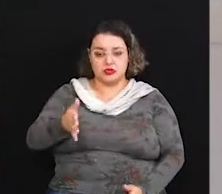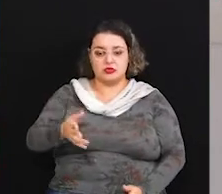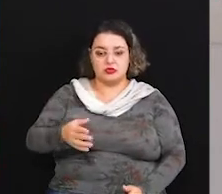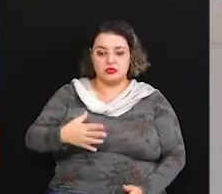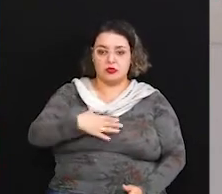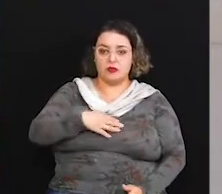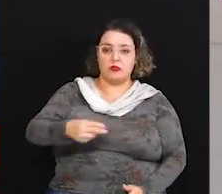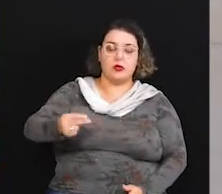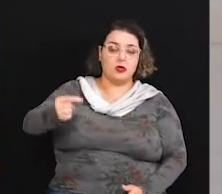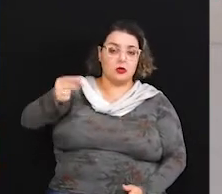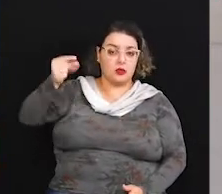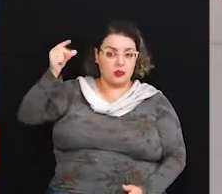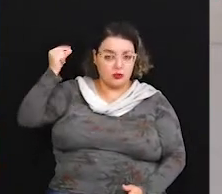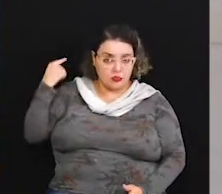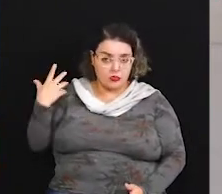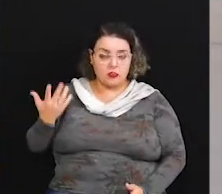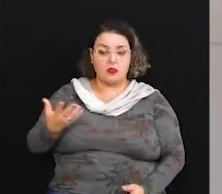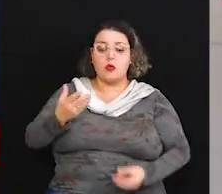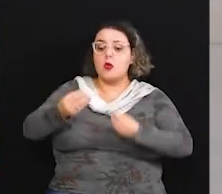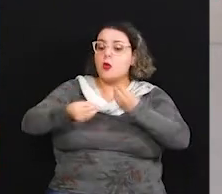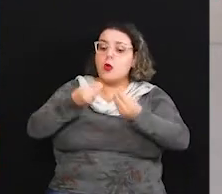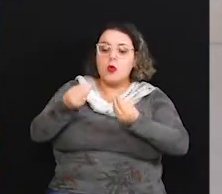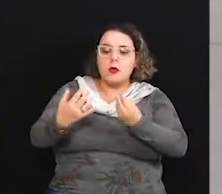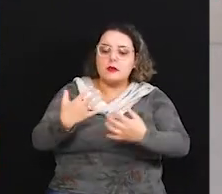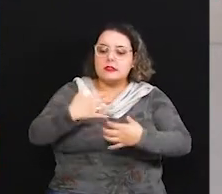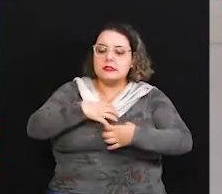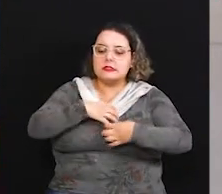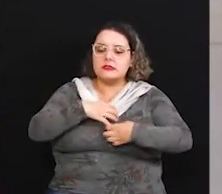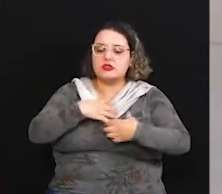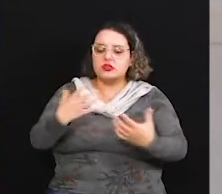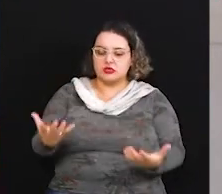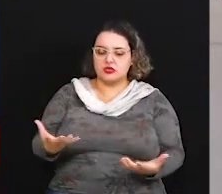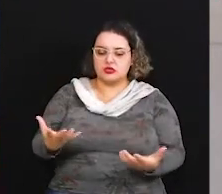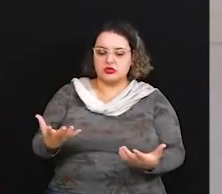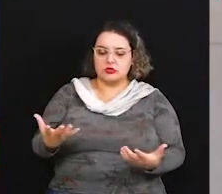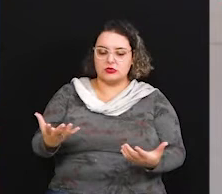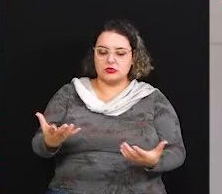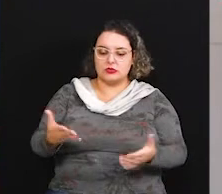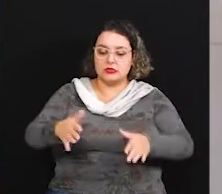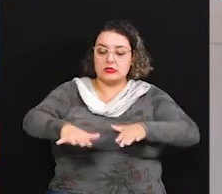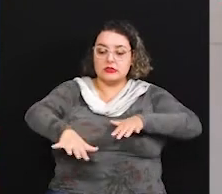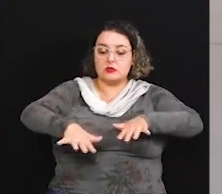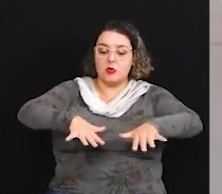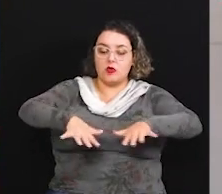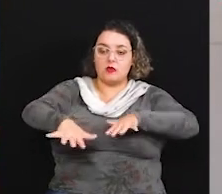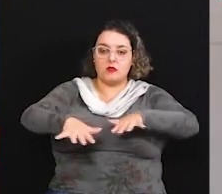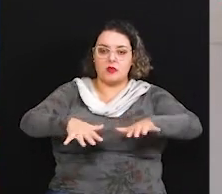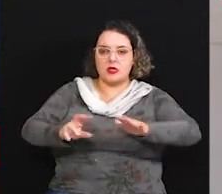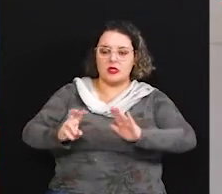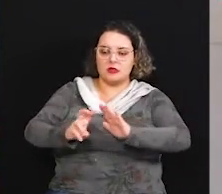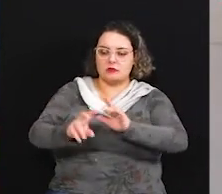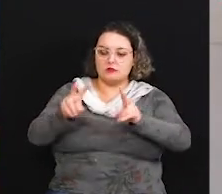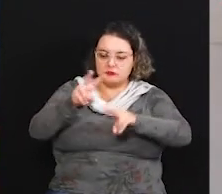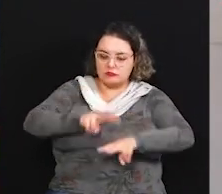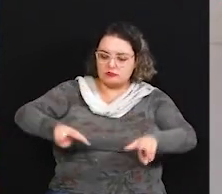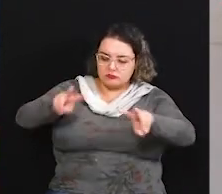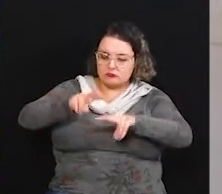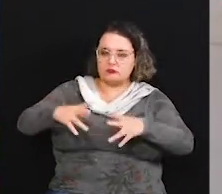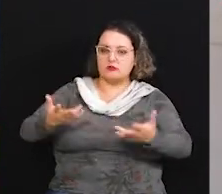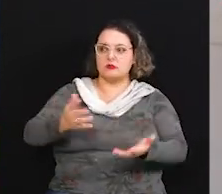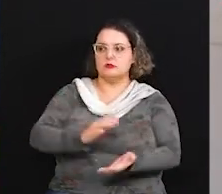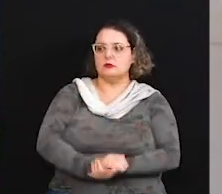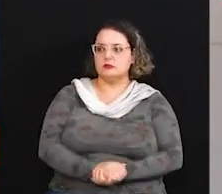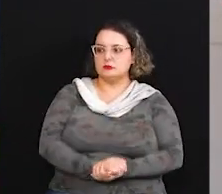que já estão com os filhos há muito tempo aqui, como é para você essa sensação, esse movimento que você enxerga?